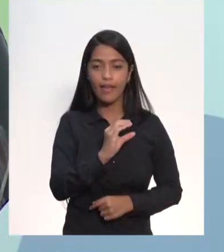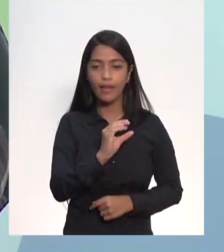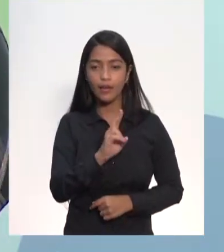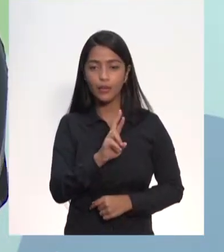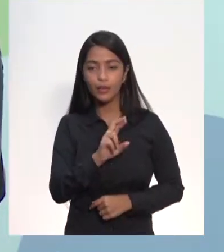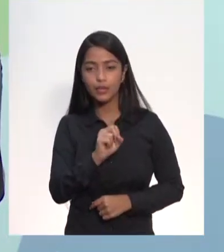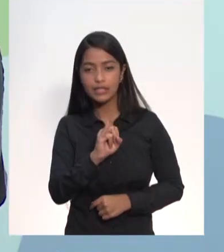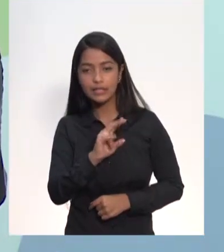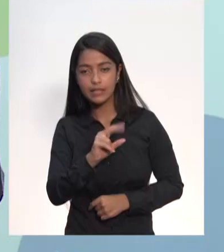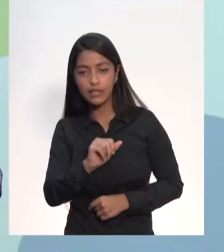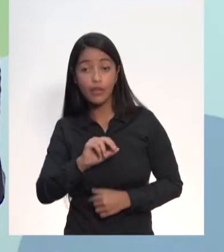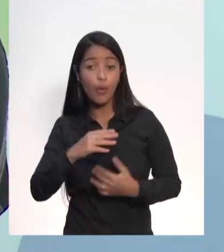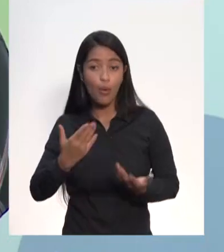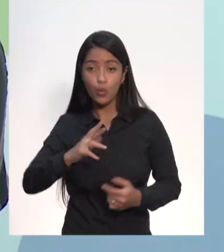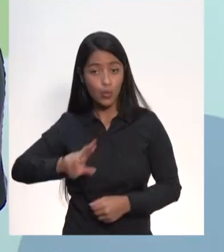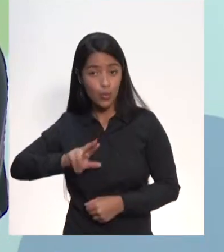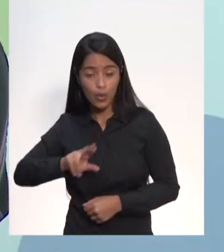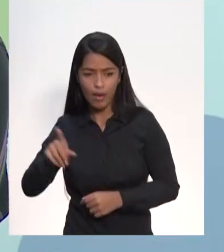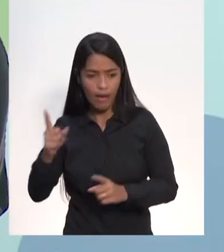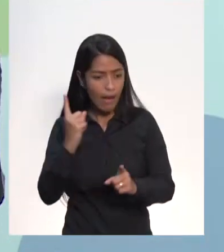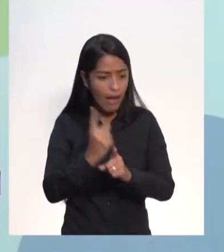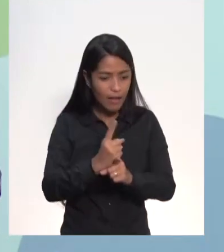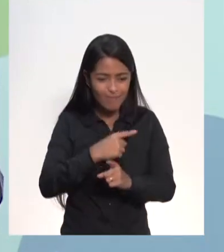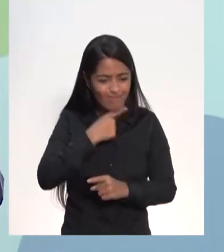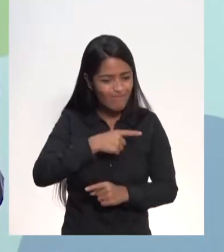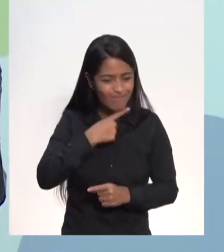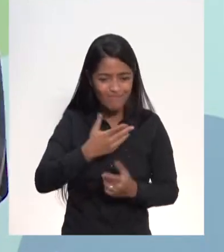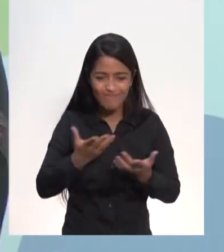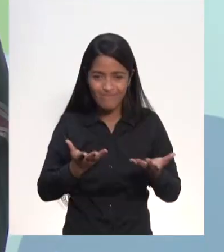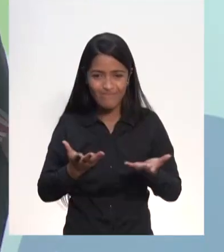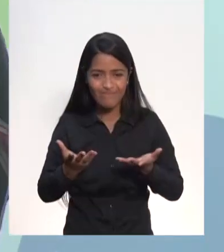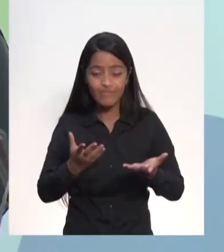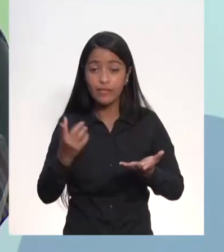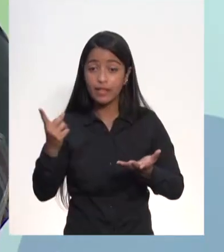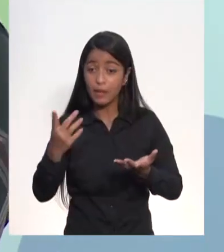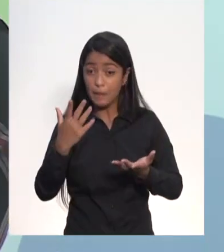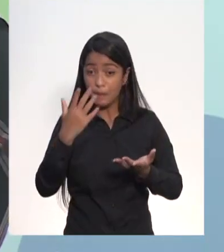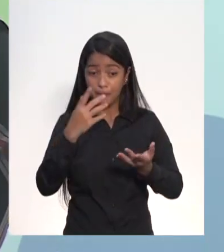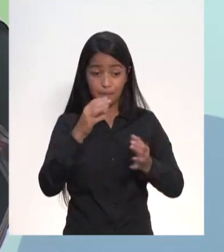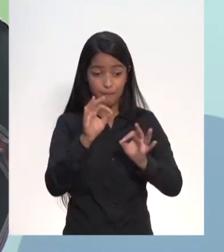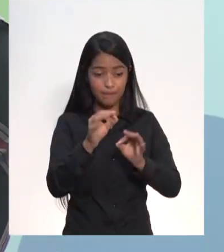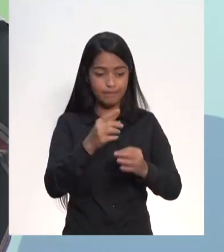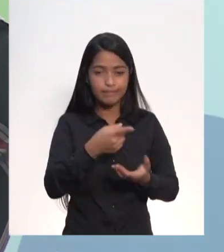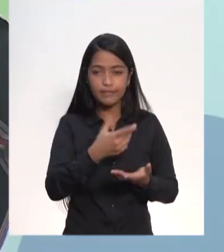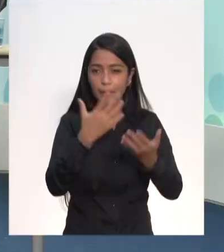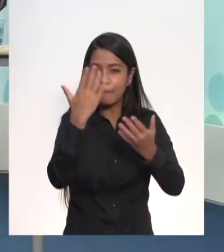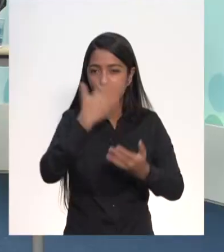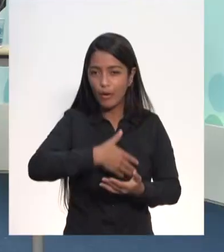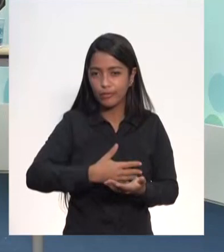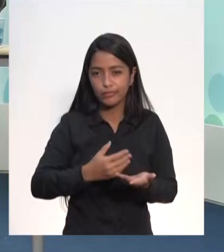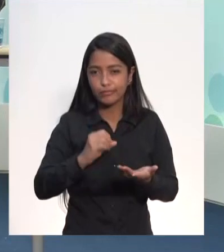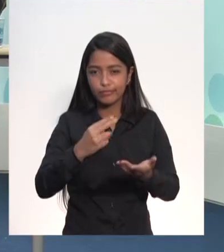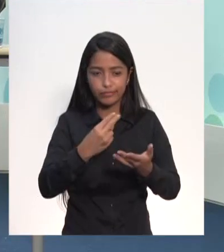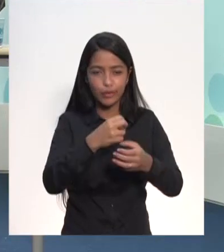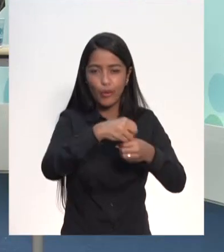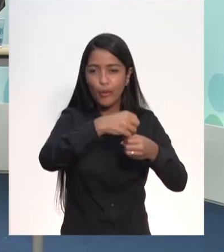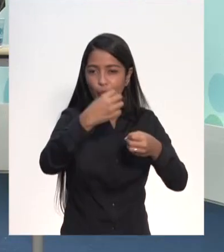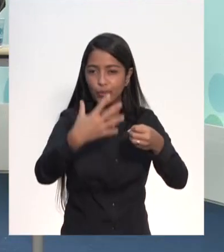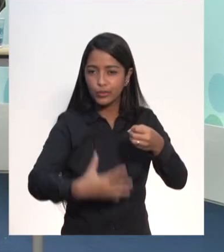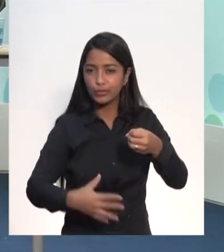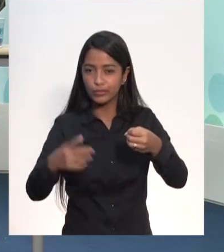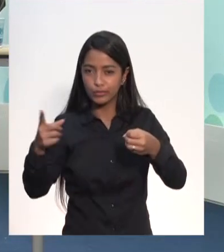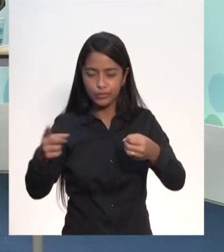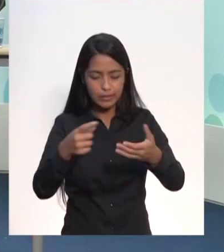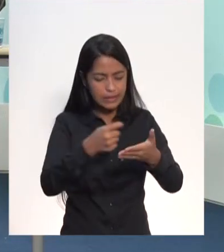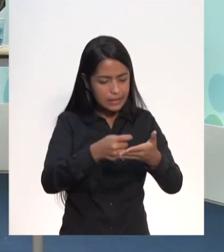automaticamente, quando for fazer uma PA, ele vai sentir essa dificuldade, né? Que a PA é o conteúdo específico